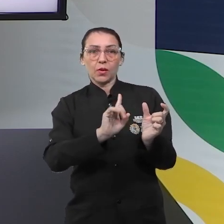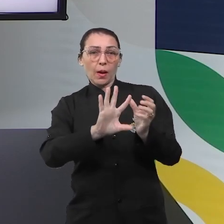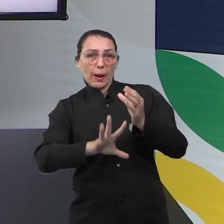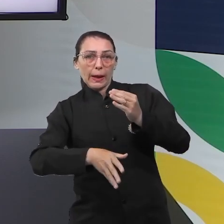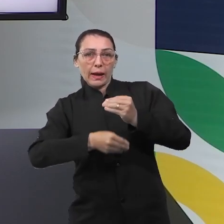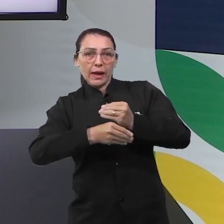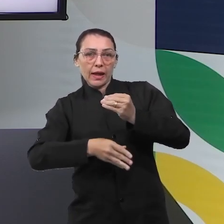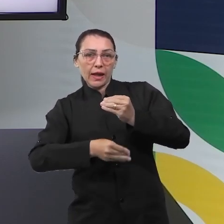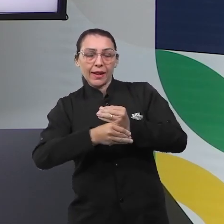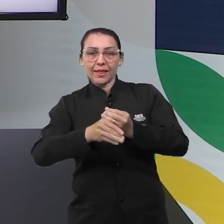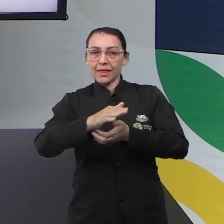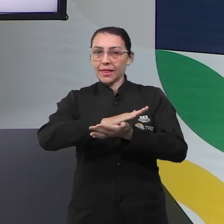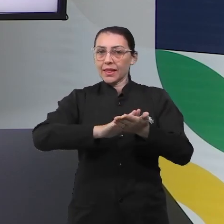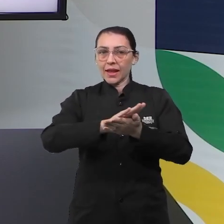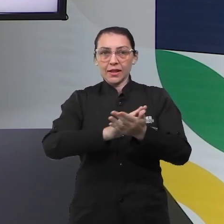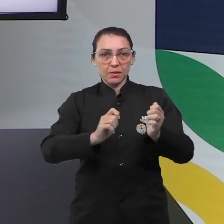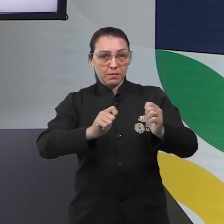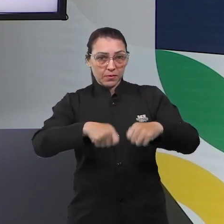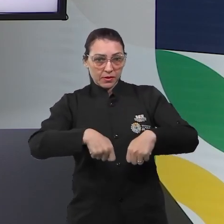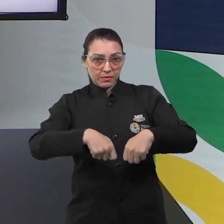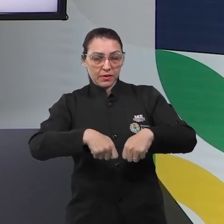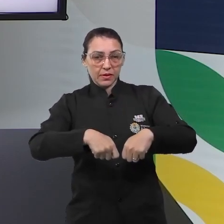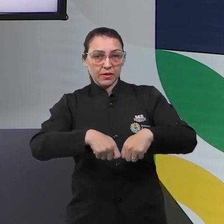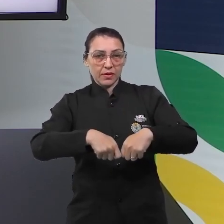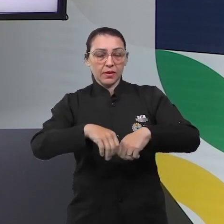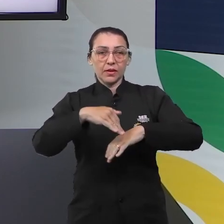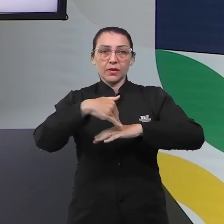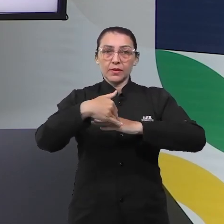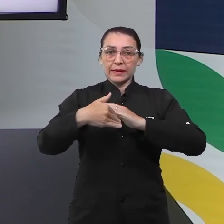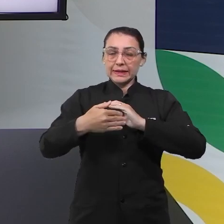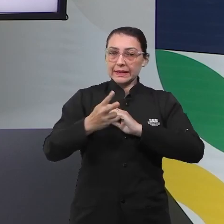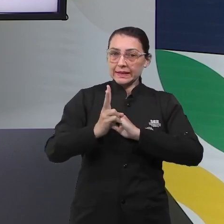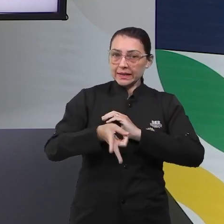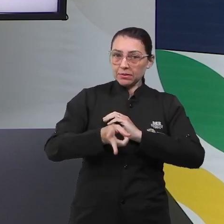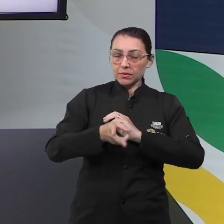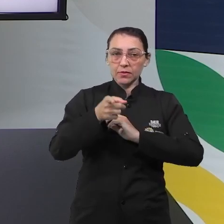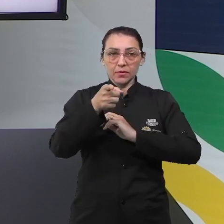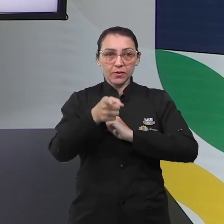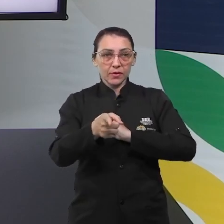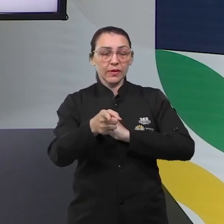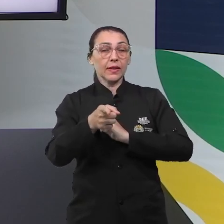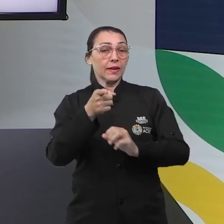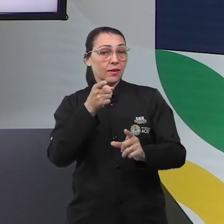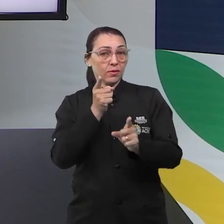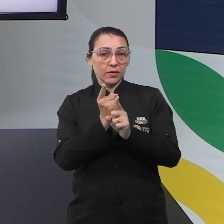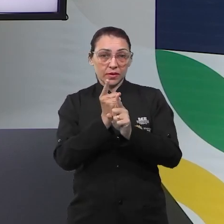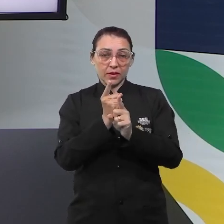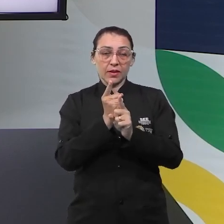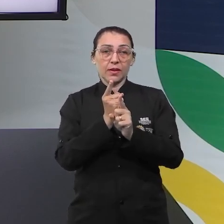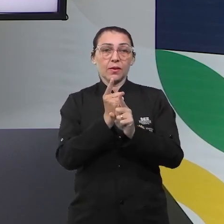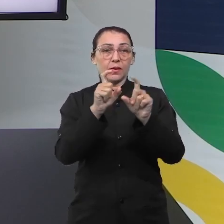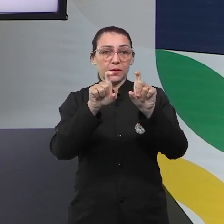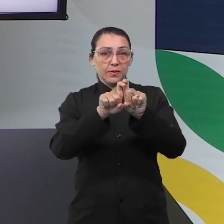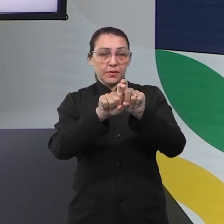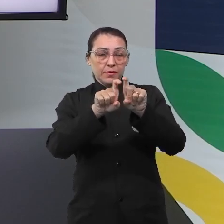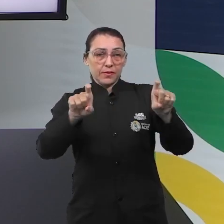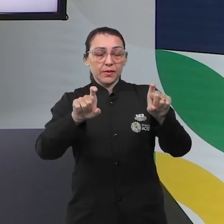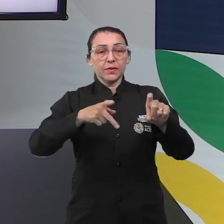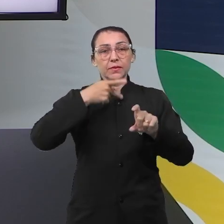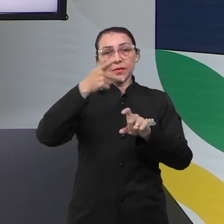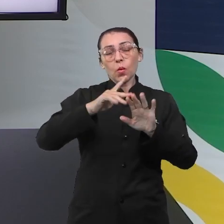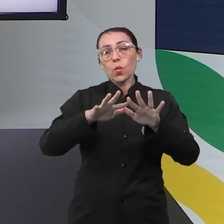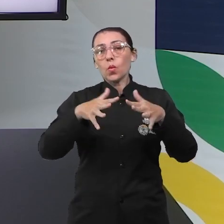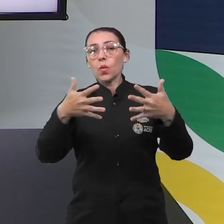nenhuma margem de possibilidade. Então, toda vez que vocês se depararem com enunciados que falem